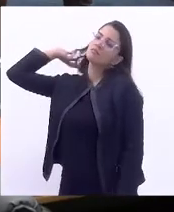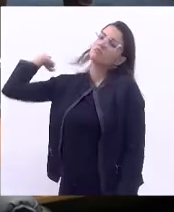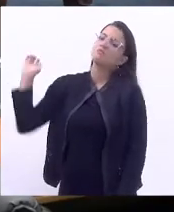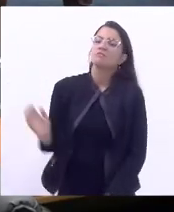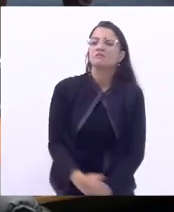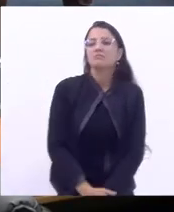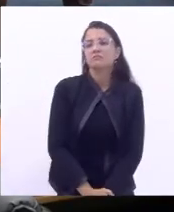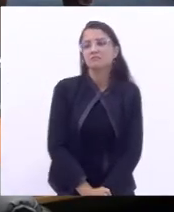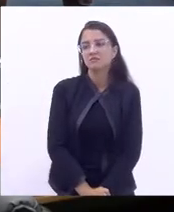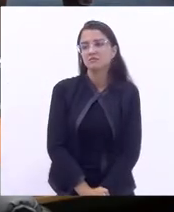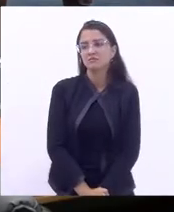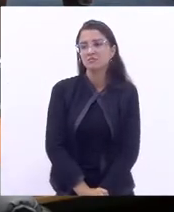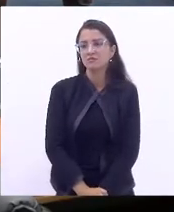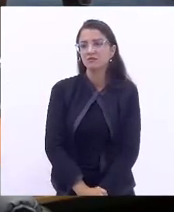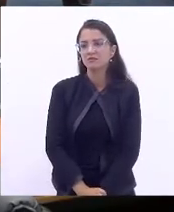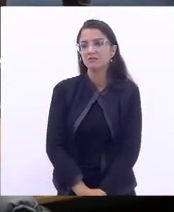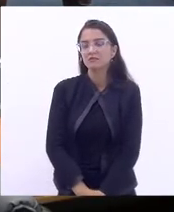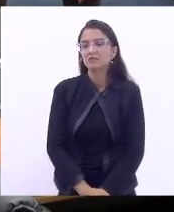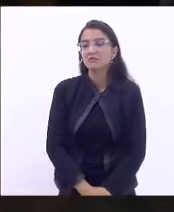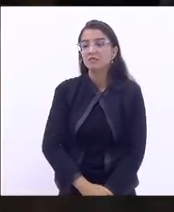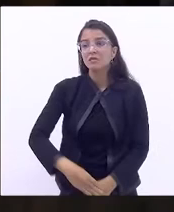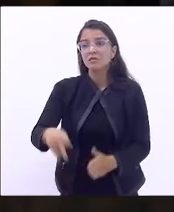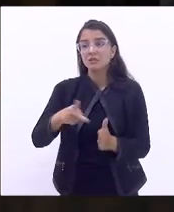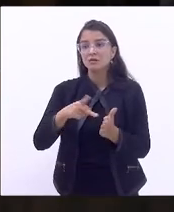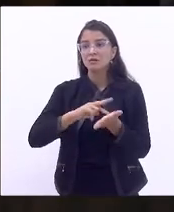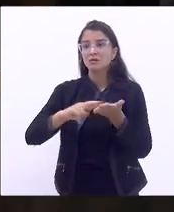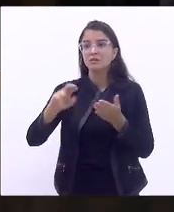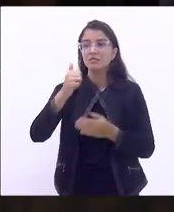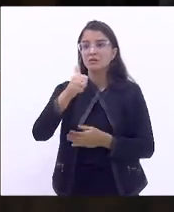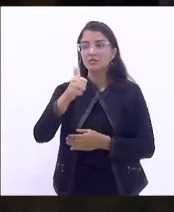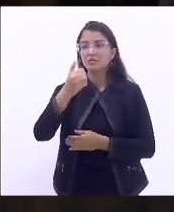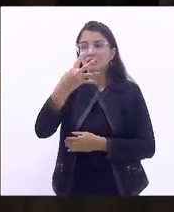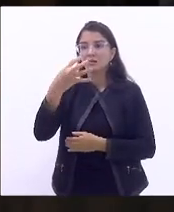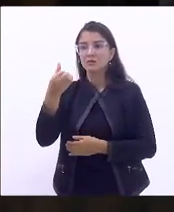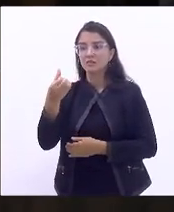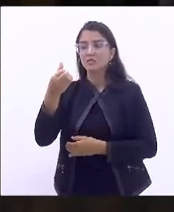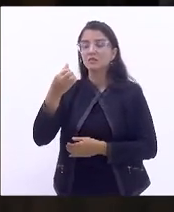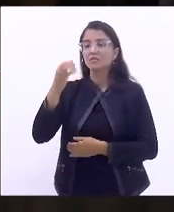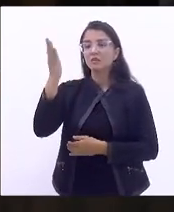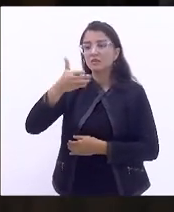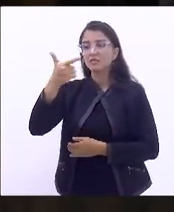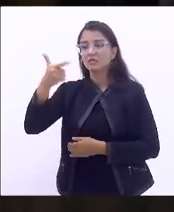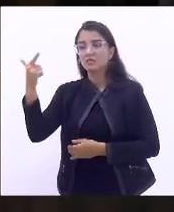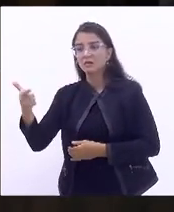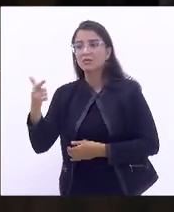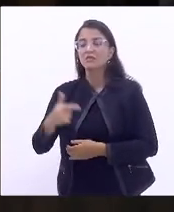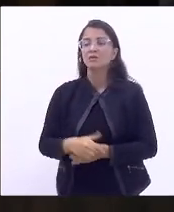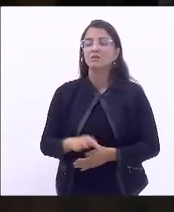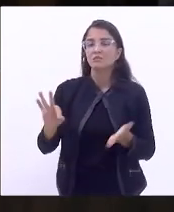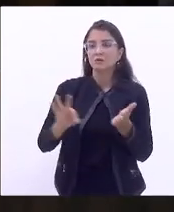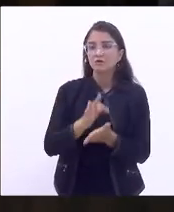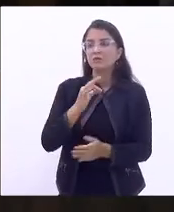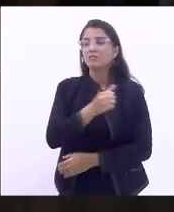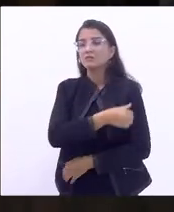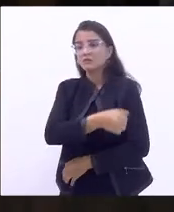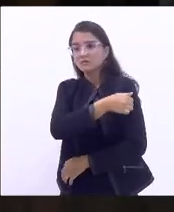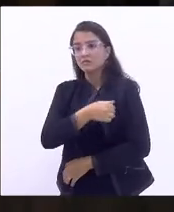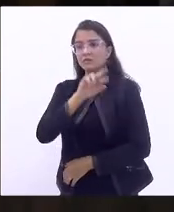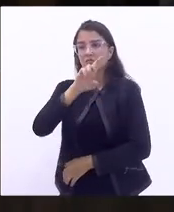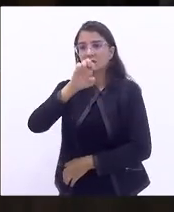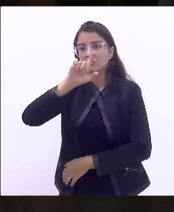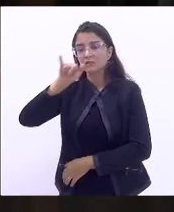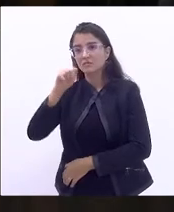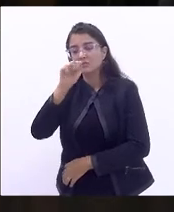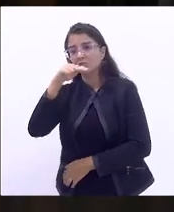chegando perto já. Projeto de resolução 1146 de 22, de autoria da deputada enfermeira Rejane, concede prémio Ana Nélio da Saúde,